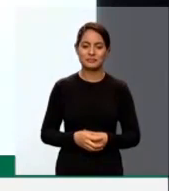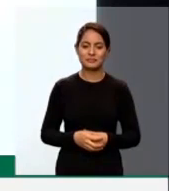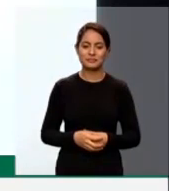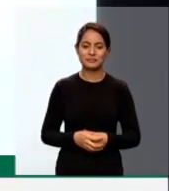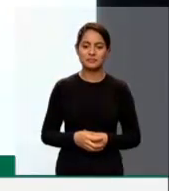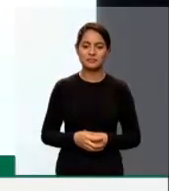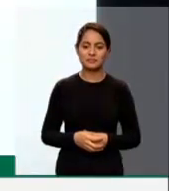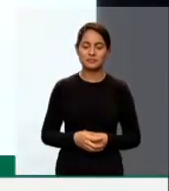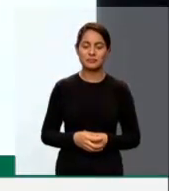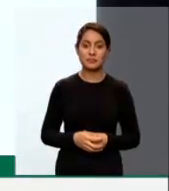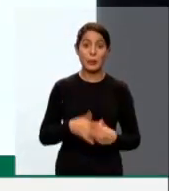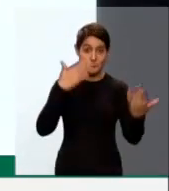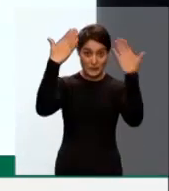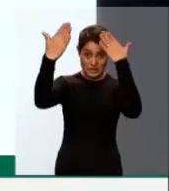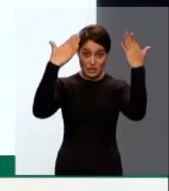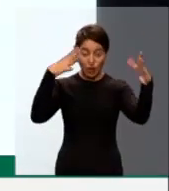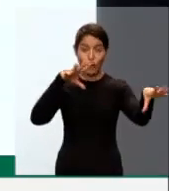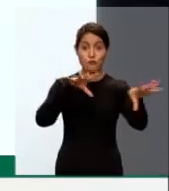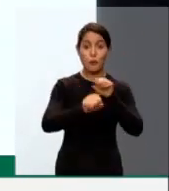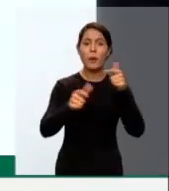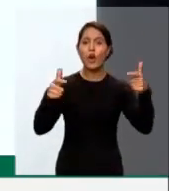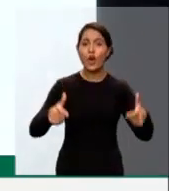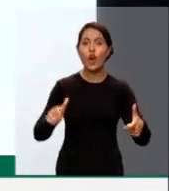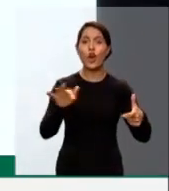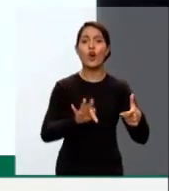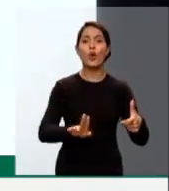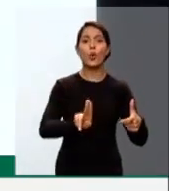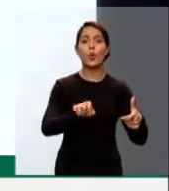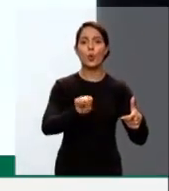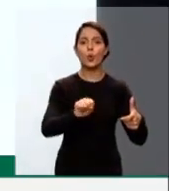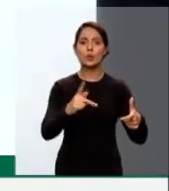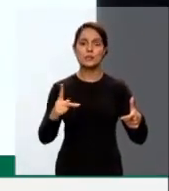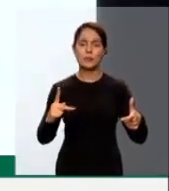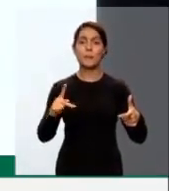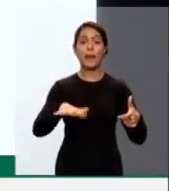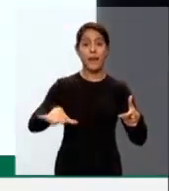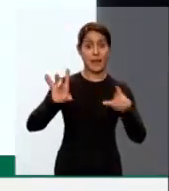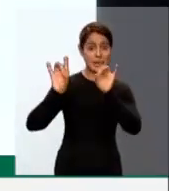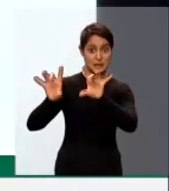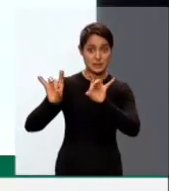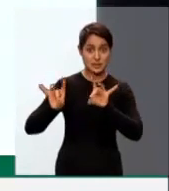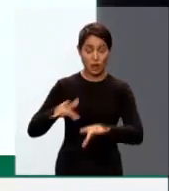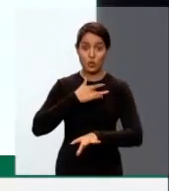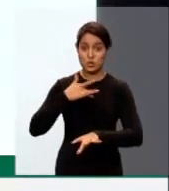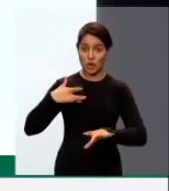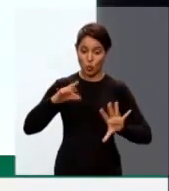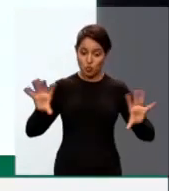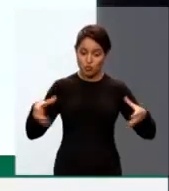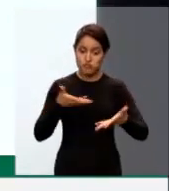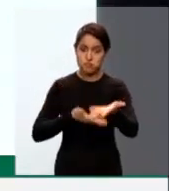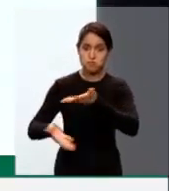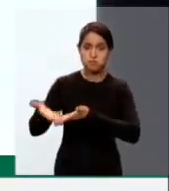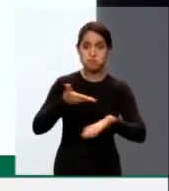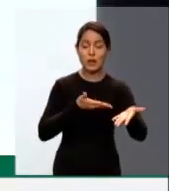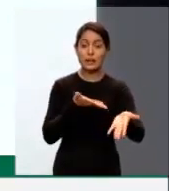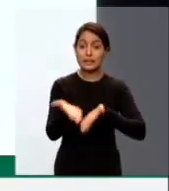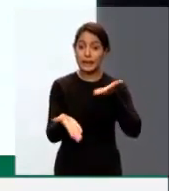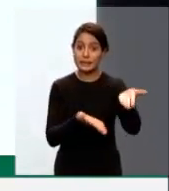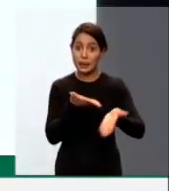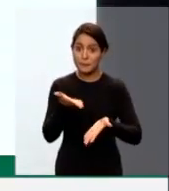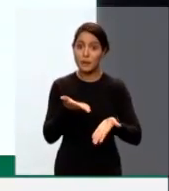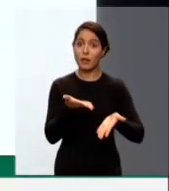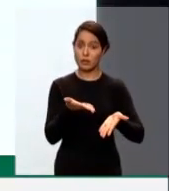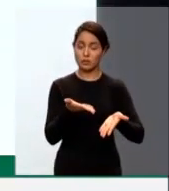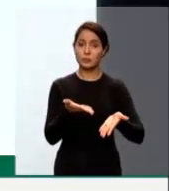que é psicóloga formada pela USP, especialista em saúde coletiva e atenção primária